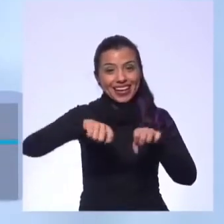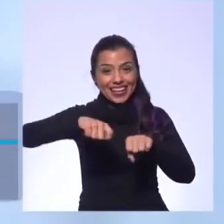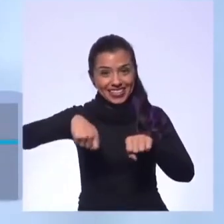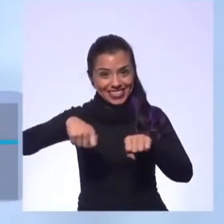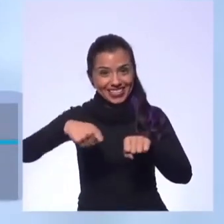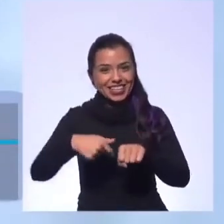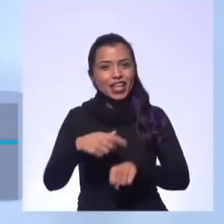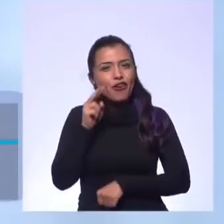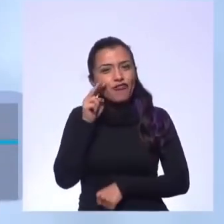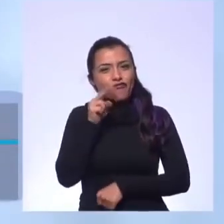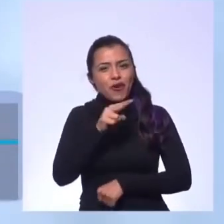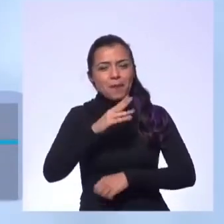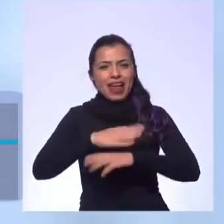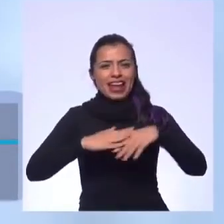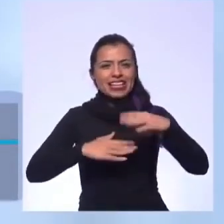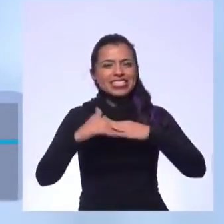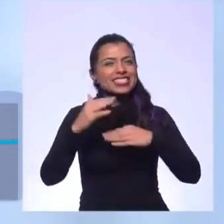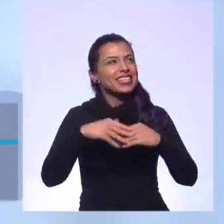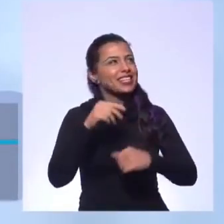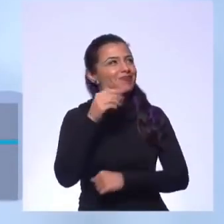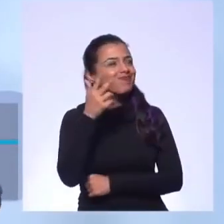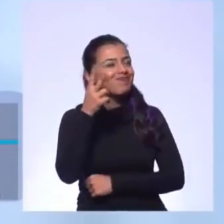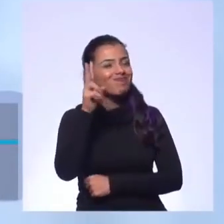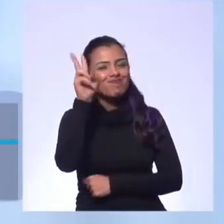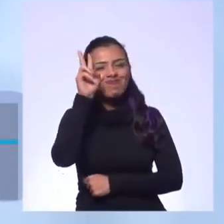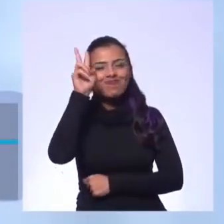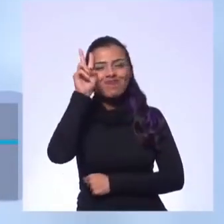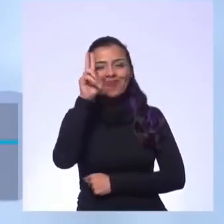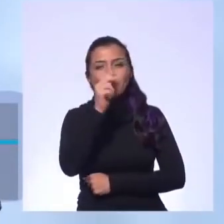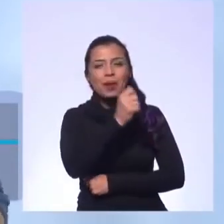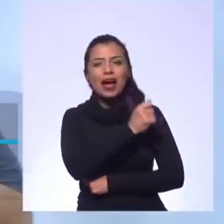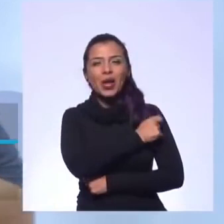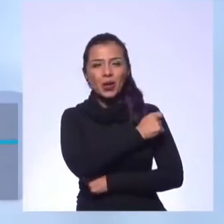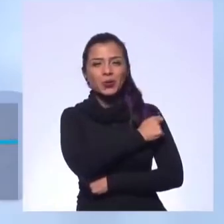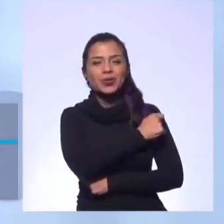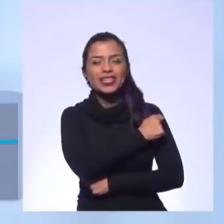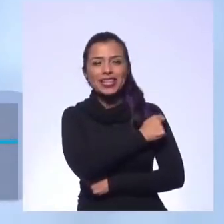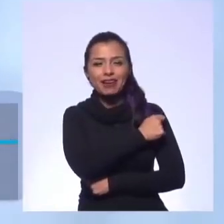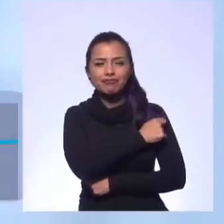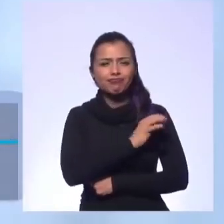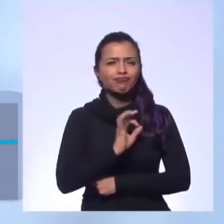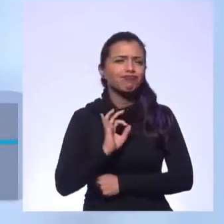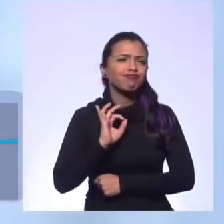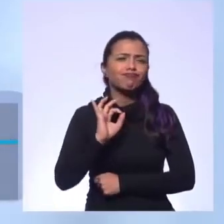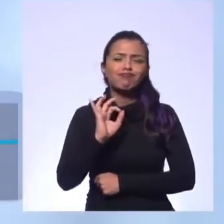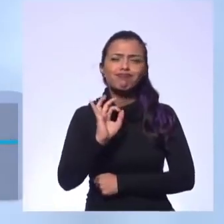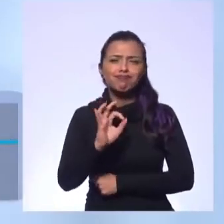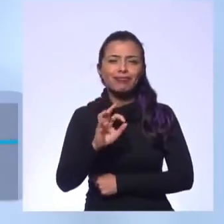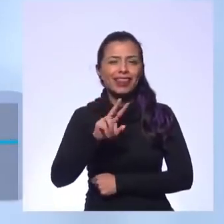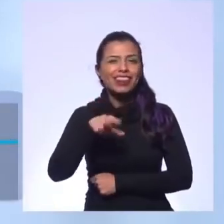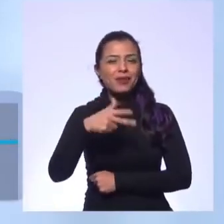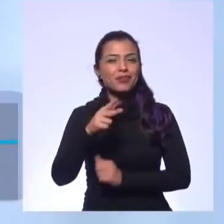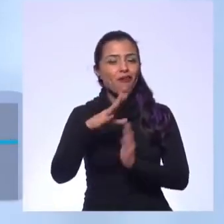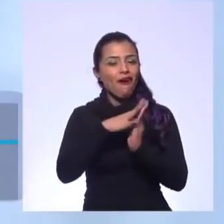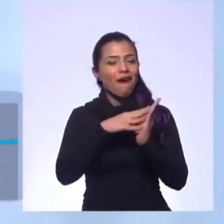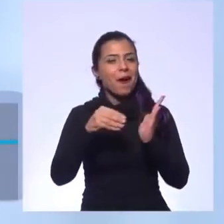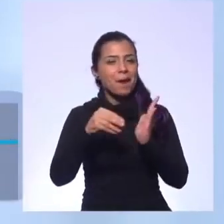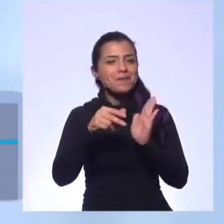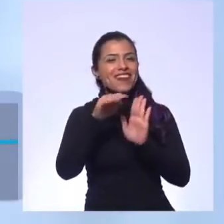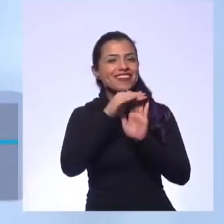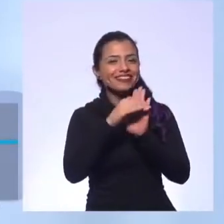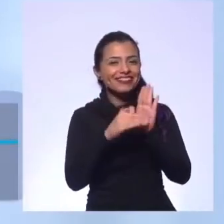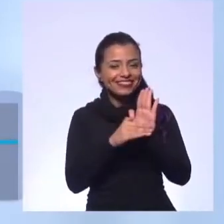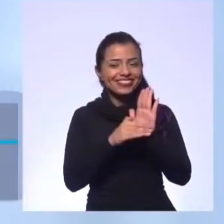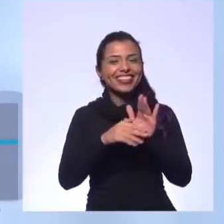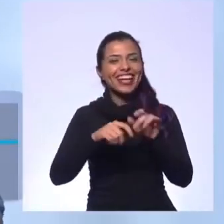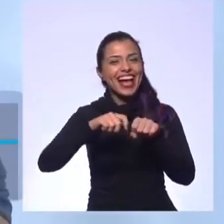vi uma lasanha, eu não lembro o nome do aluno agora, que a gente vai fazer um compilado na próxima aula. Nas próximas semanas eu vou fazer um compilado dessas receitas aí que vocês estão